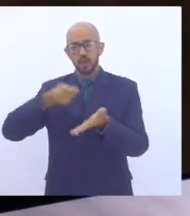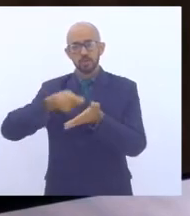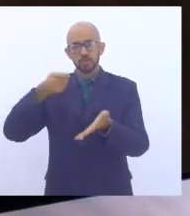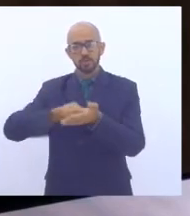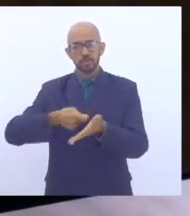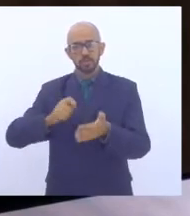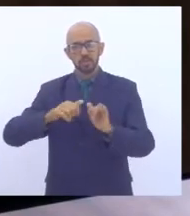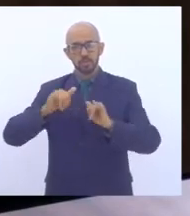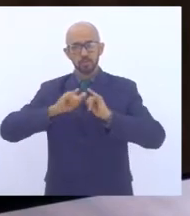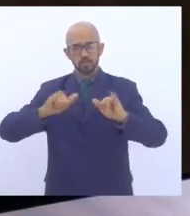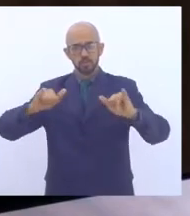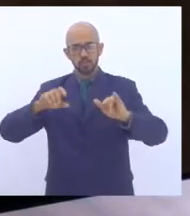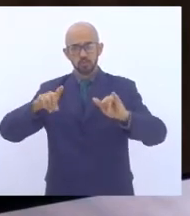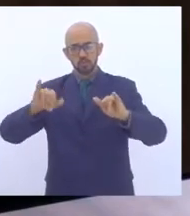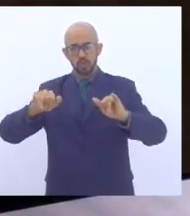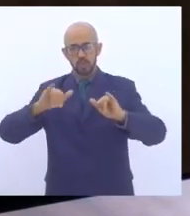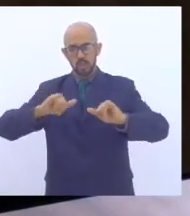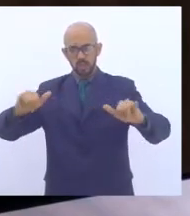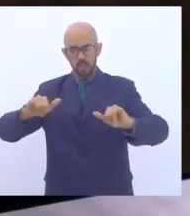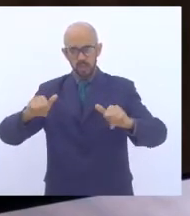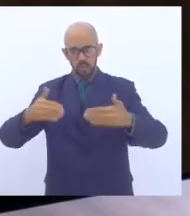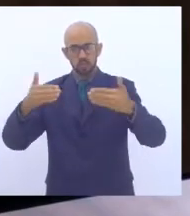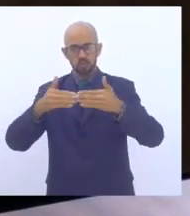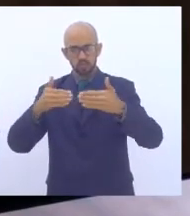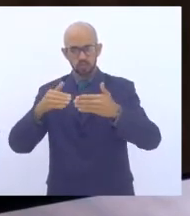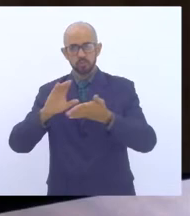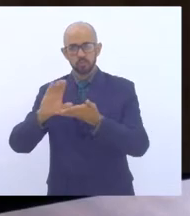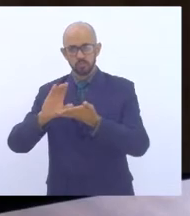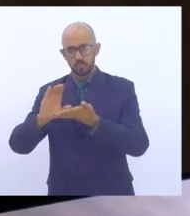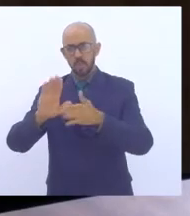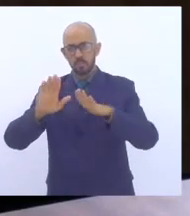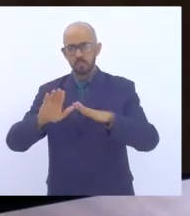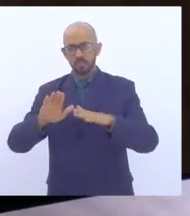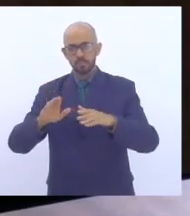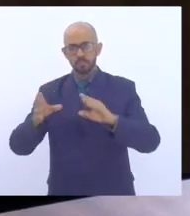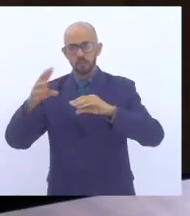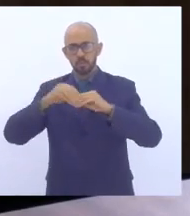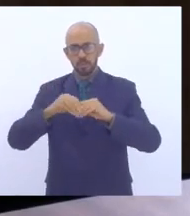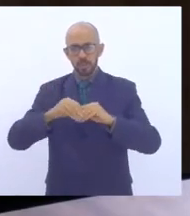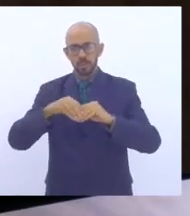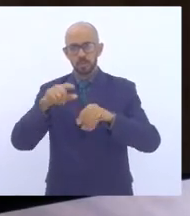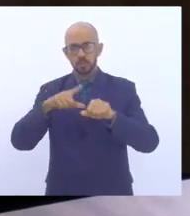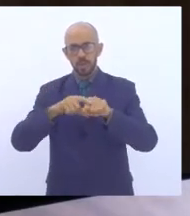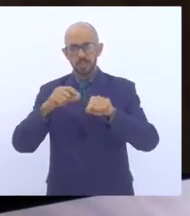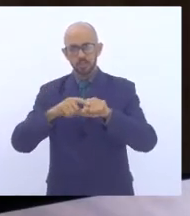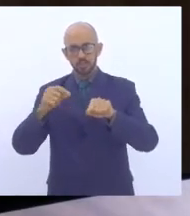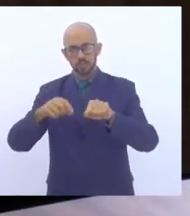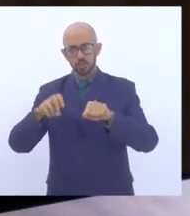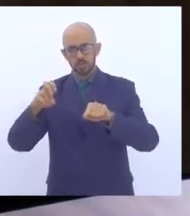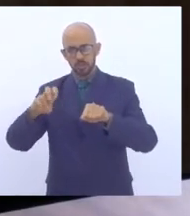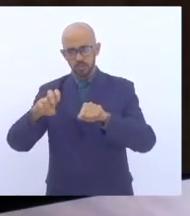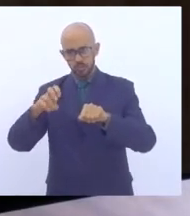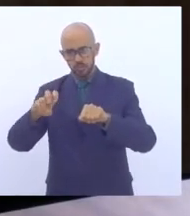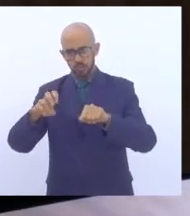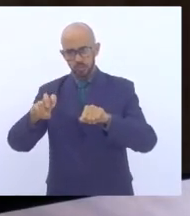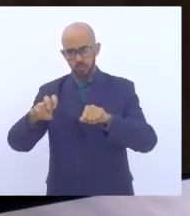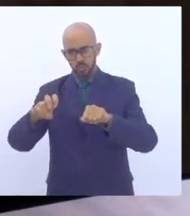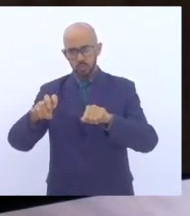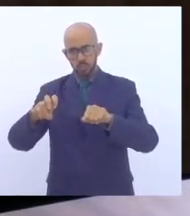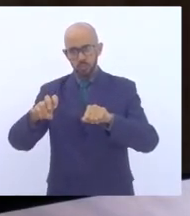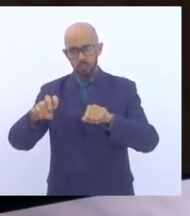publicação por isso eu parecer é pela condicionalidade incluindo o artigo quinto